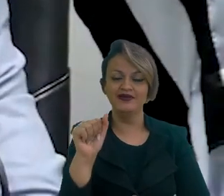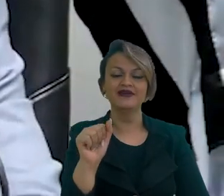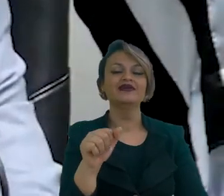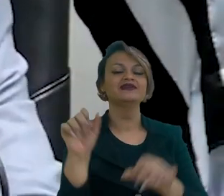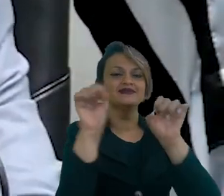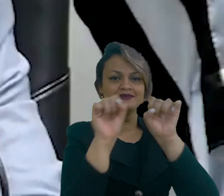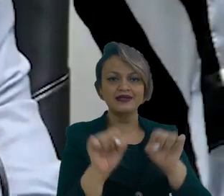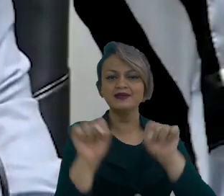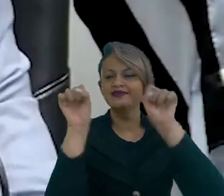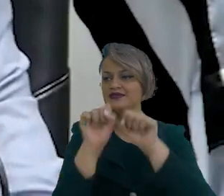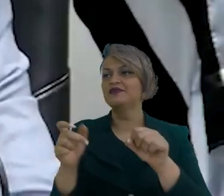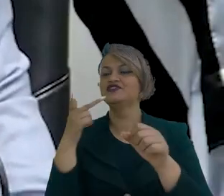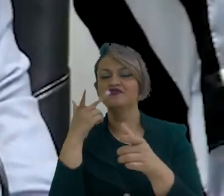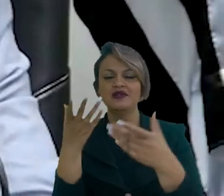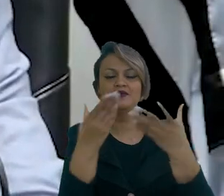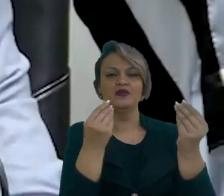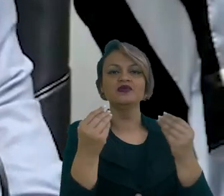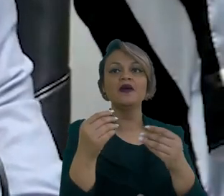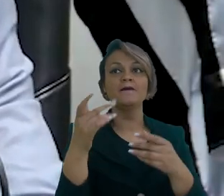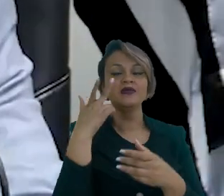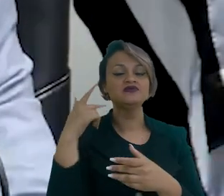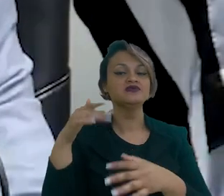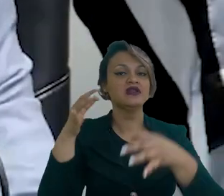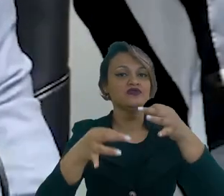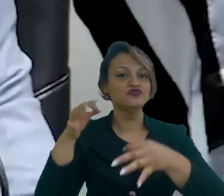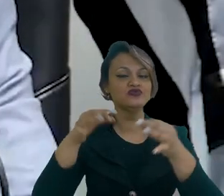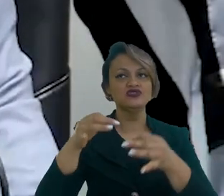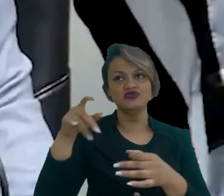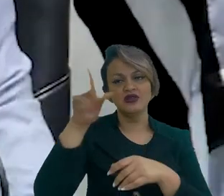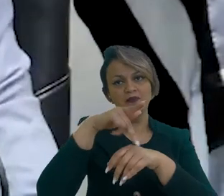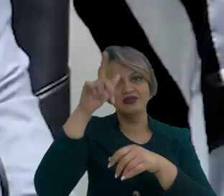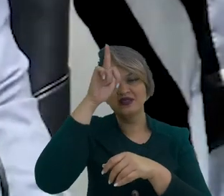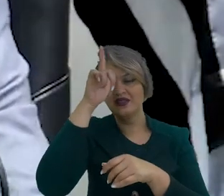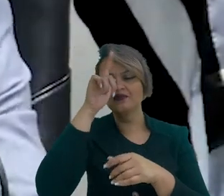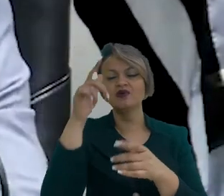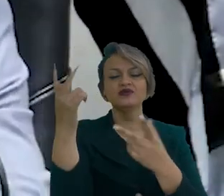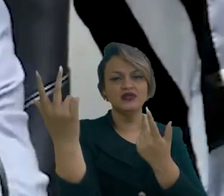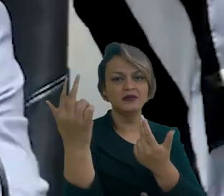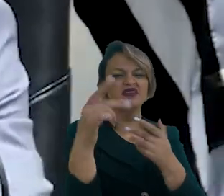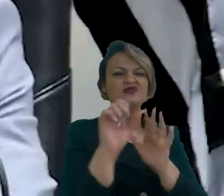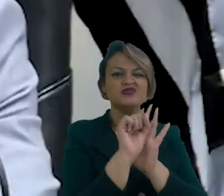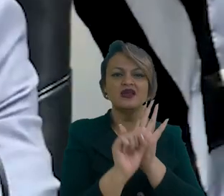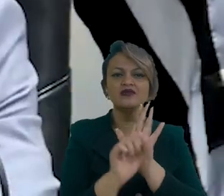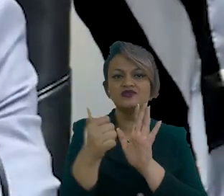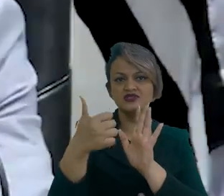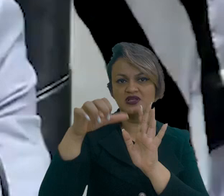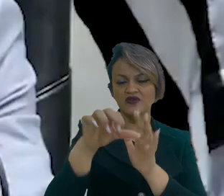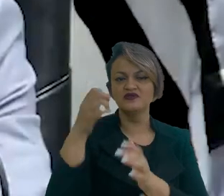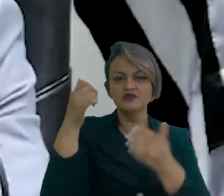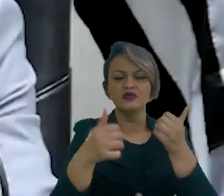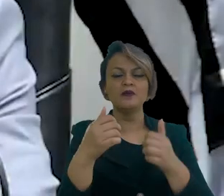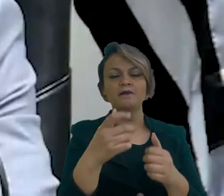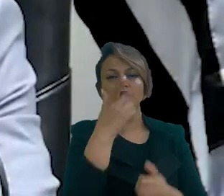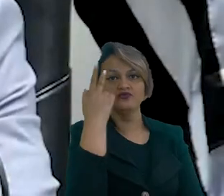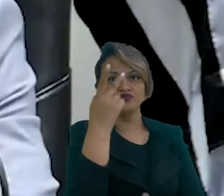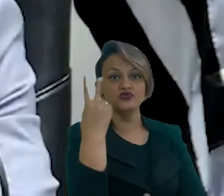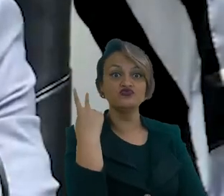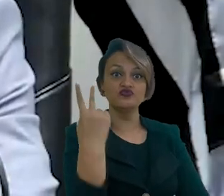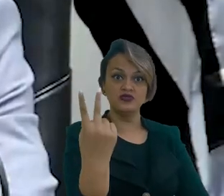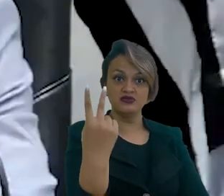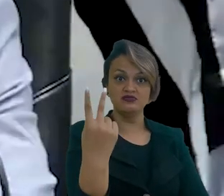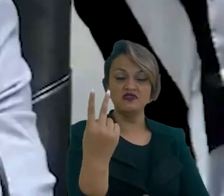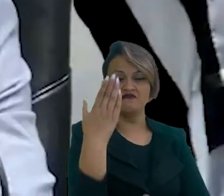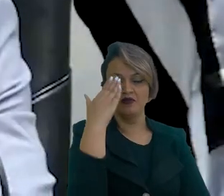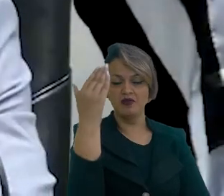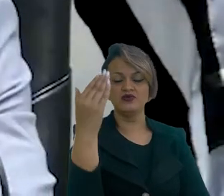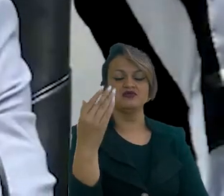ficou e atributo algum juristas alemães né a noção sistemática que vem do pandemia do século 19 de dois